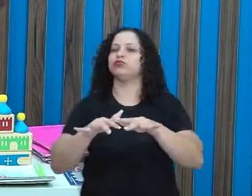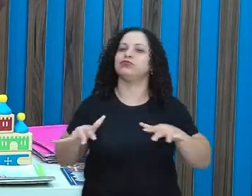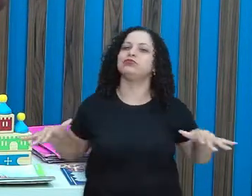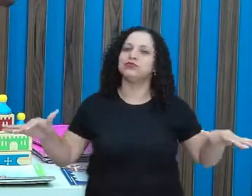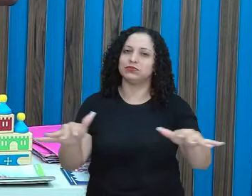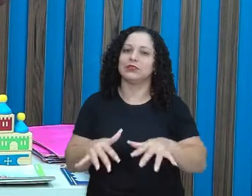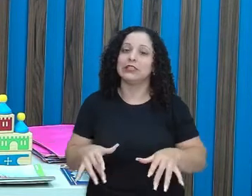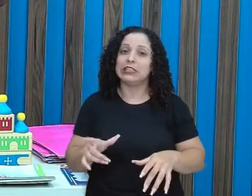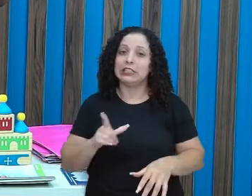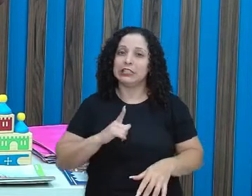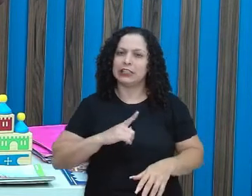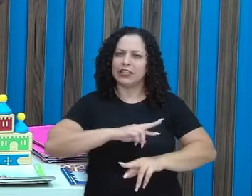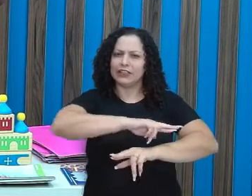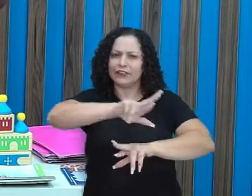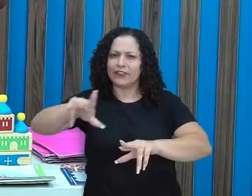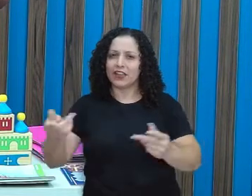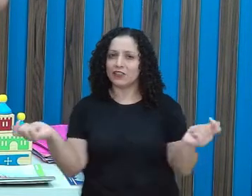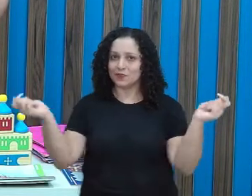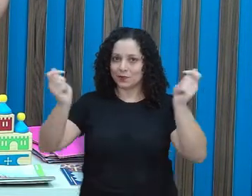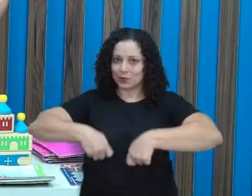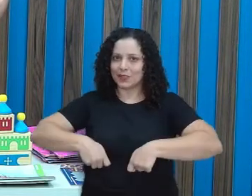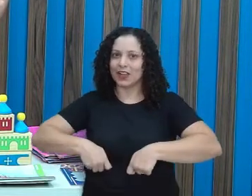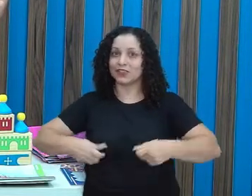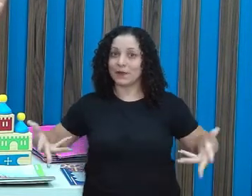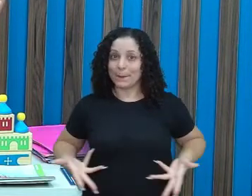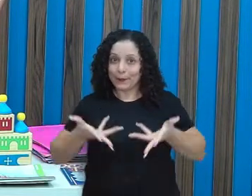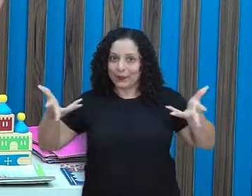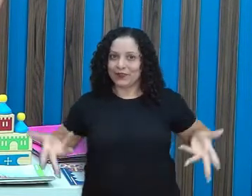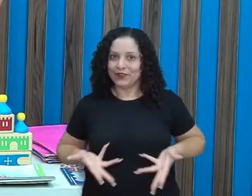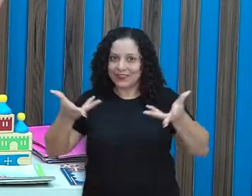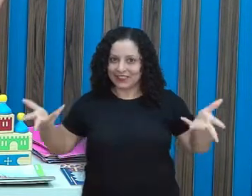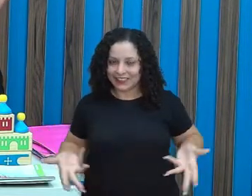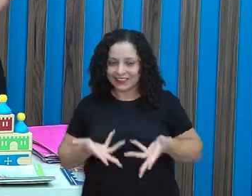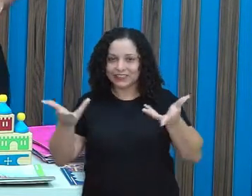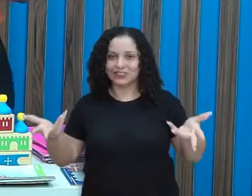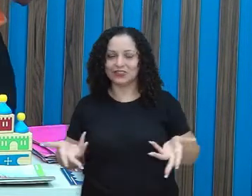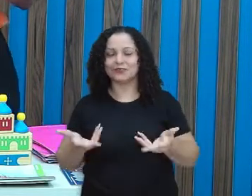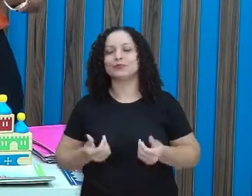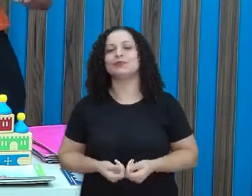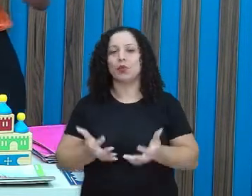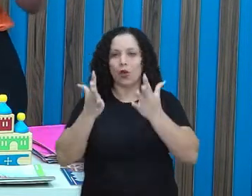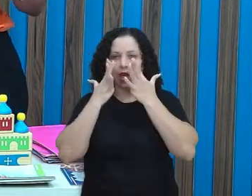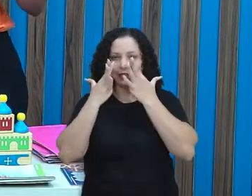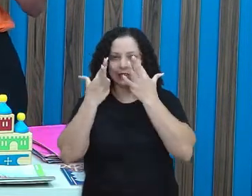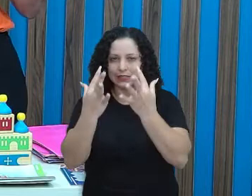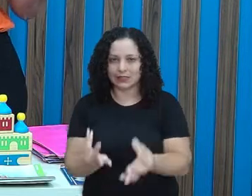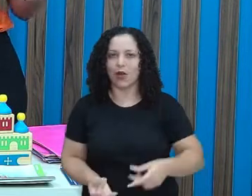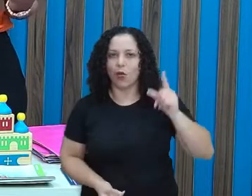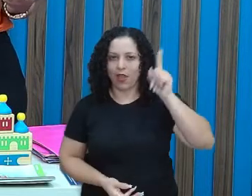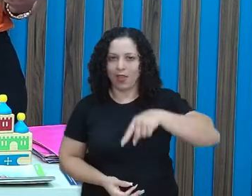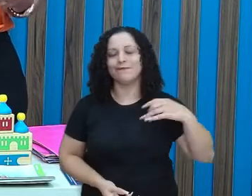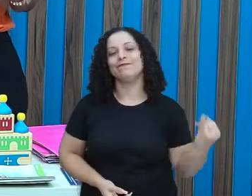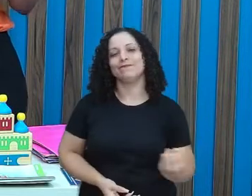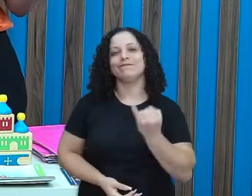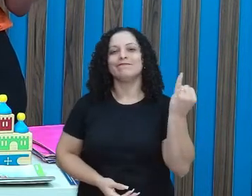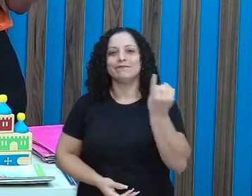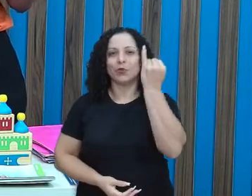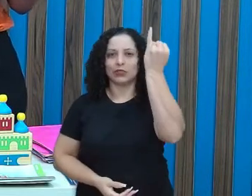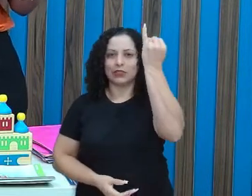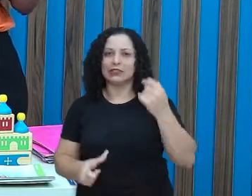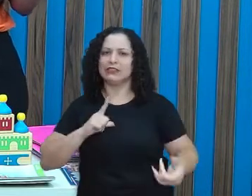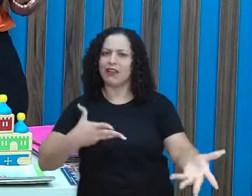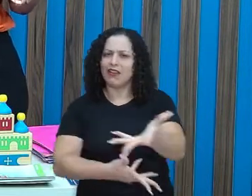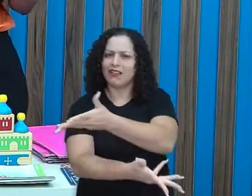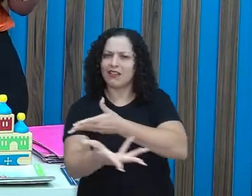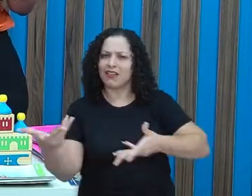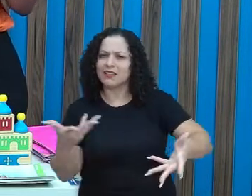gama de possibilidades que a gente tem dentro do trabalho de estimulação cognitiva, né? Então, a atenção é um aspecto importante que está